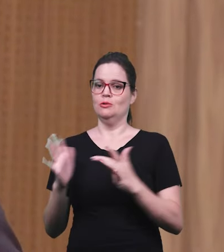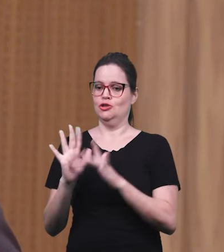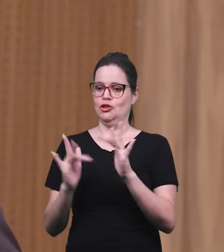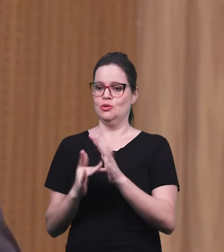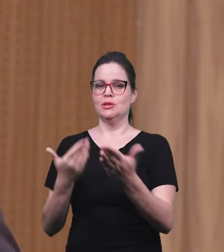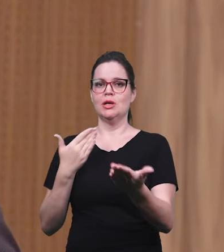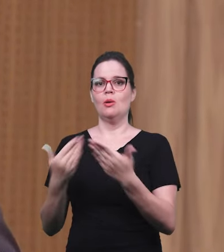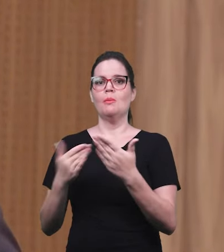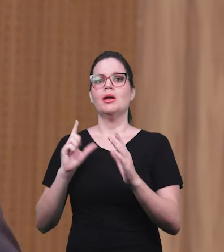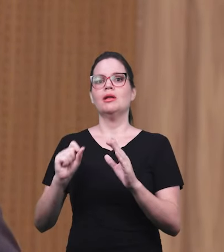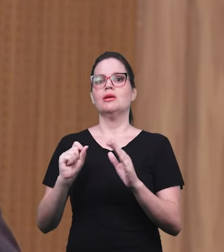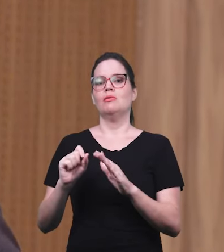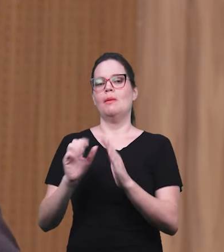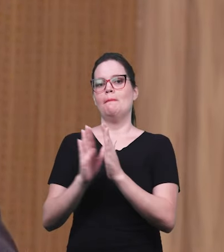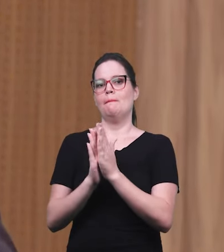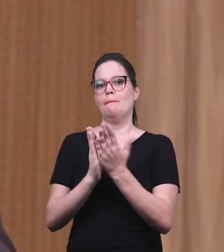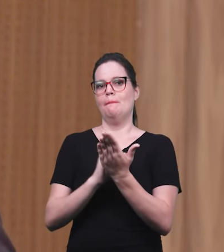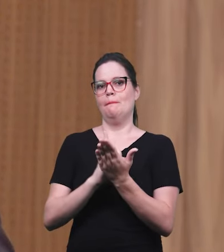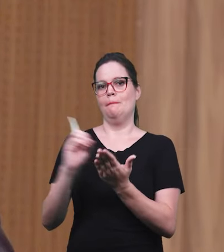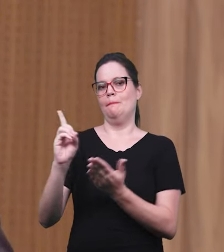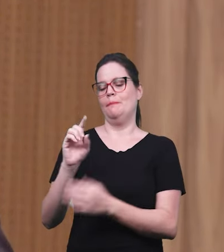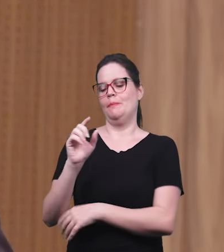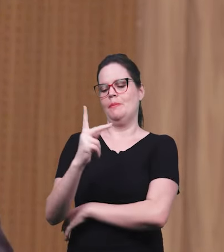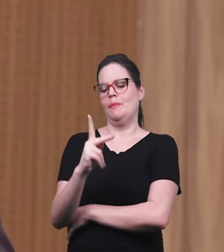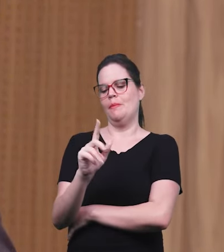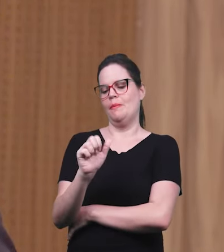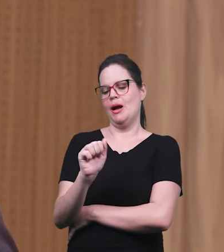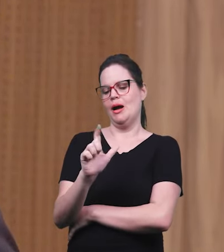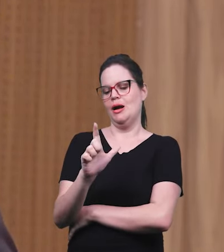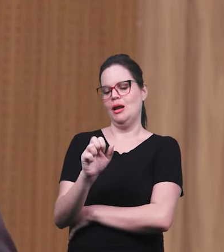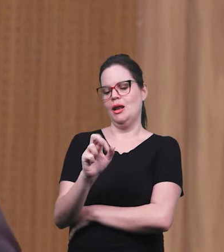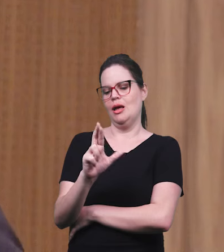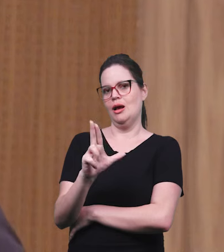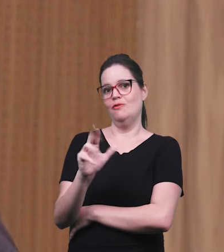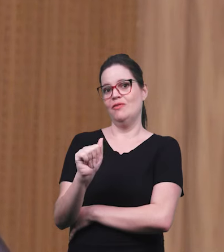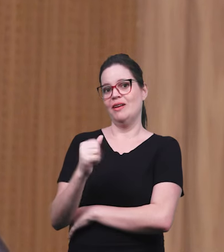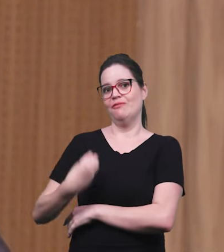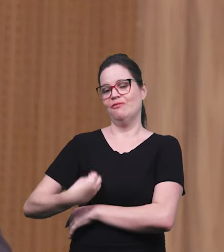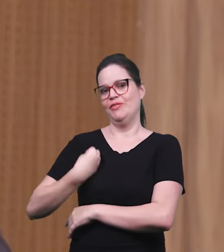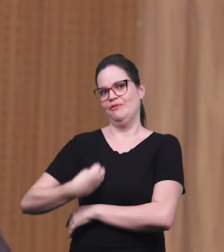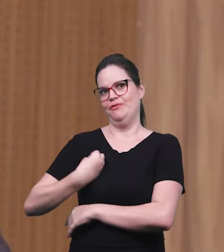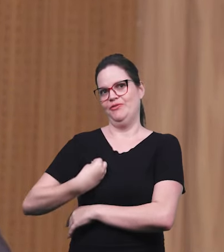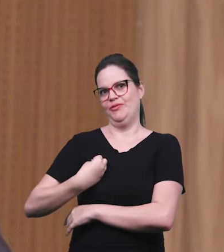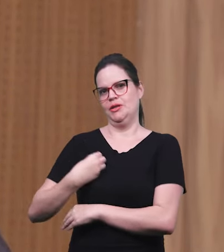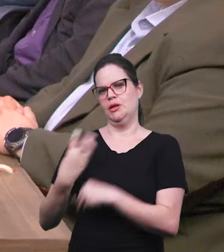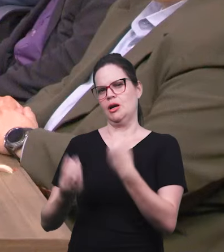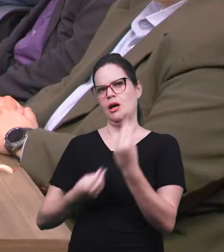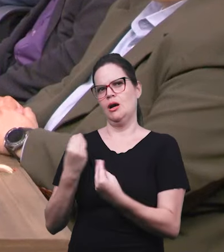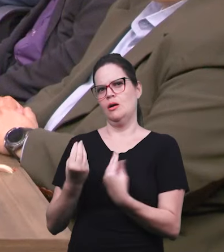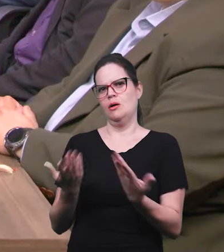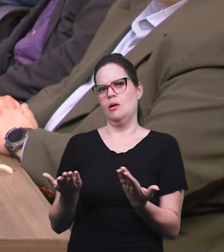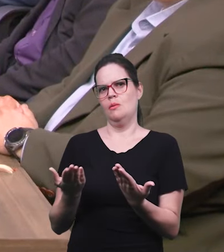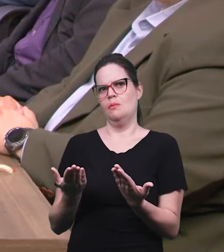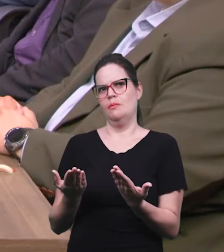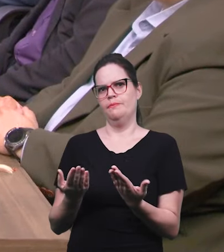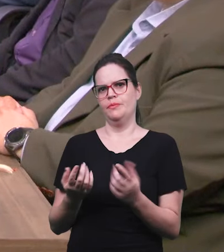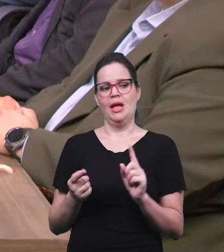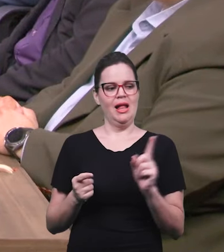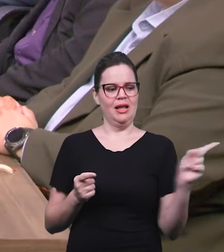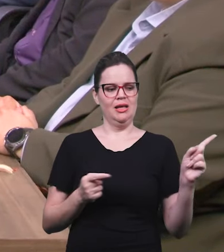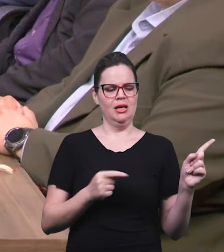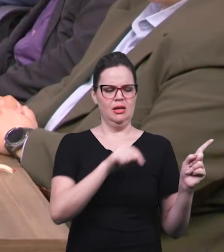homem espiritual, ele preserva a sua caminhada? Como que ele faz isso? Qual a energia? De onde vem essa energia? A energia lá era o